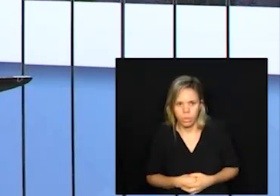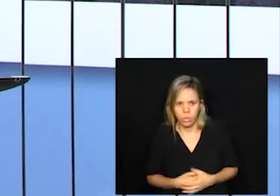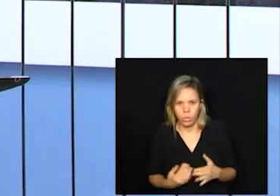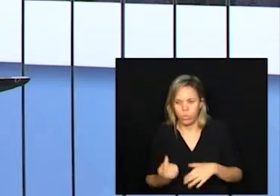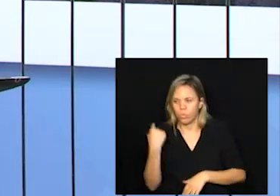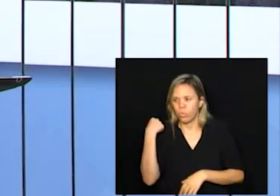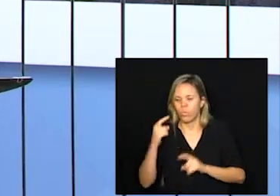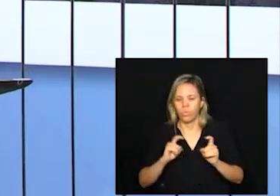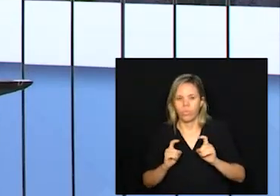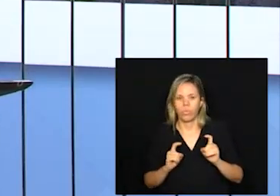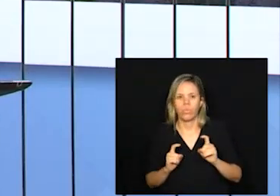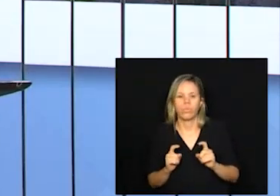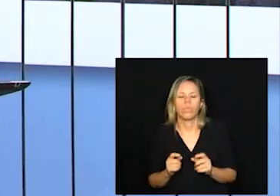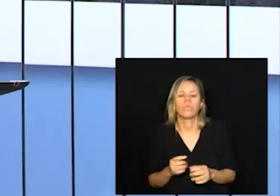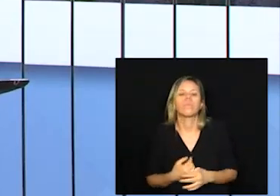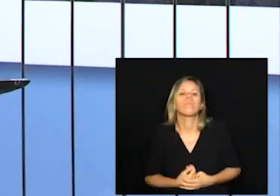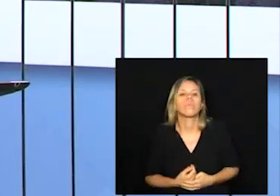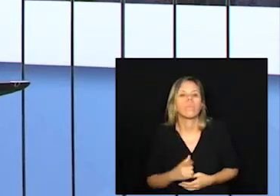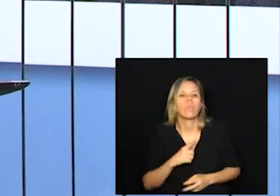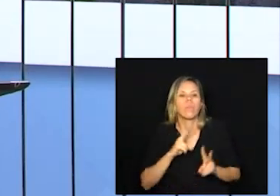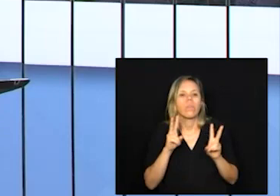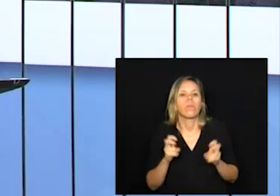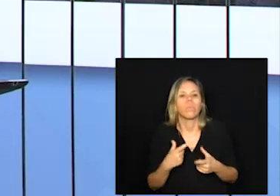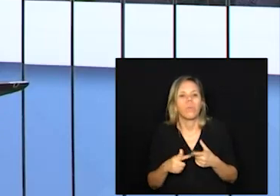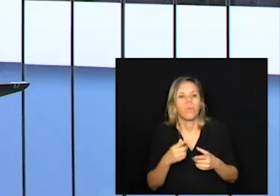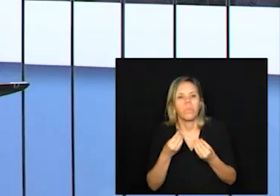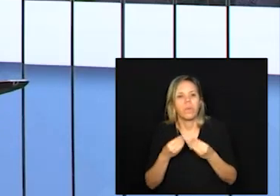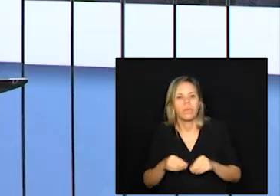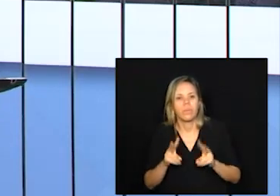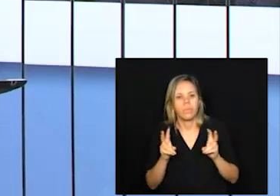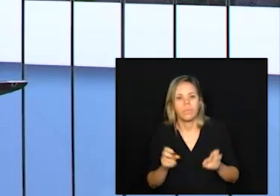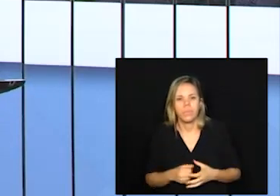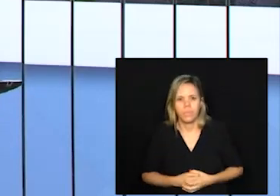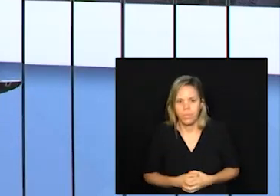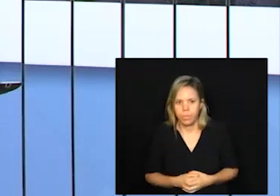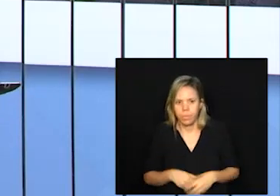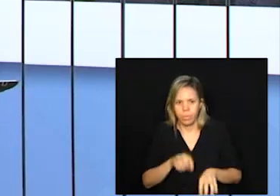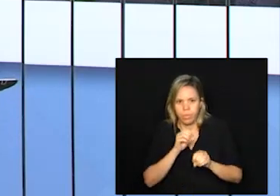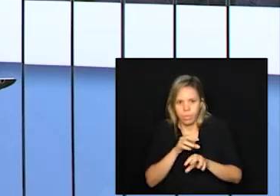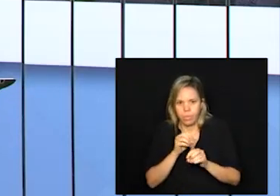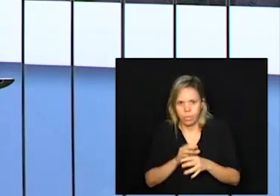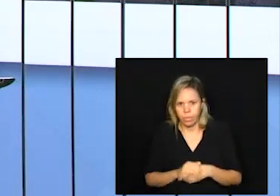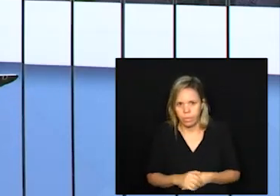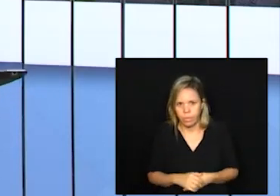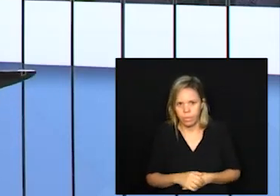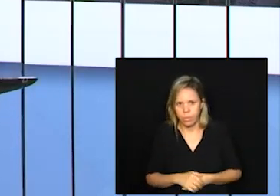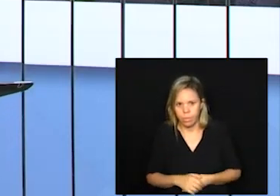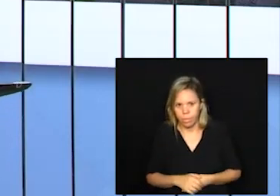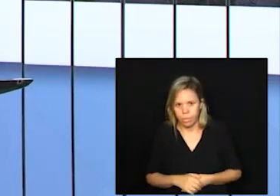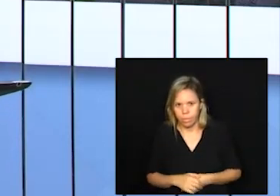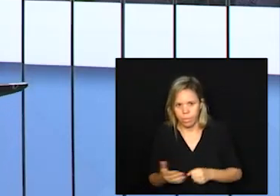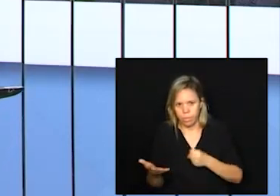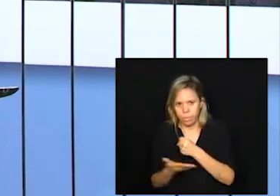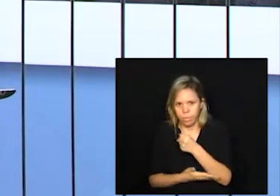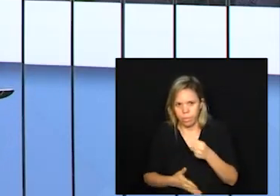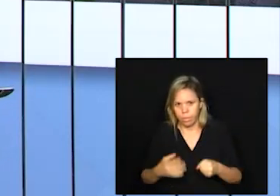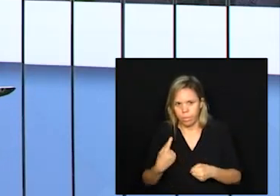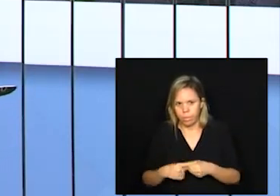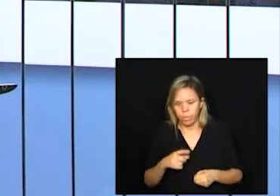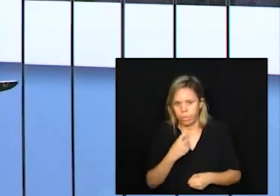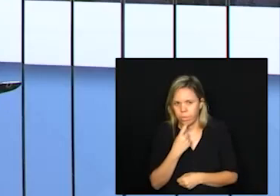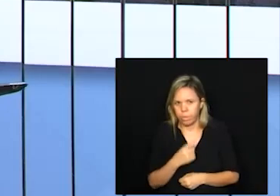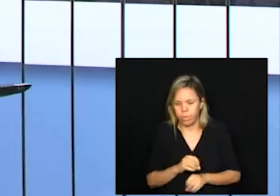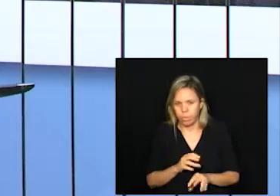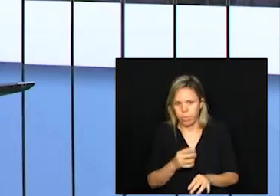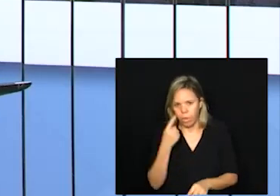último encontro tratou desses impactos sobre a educação aqui básica na rede municipal